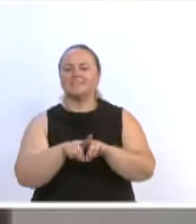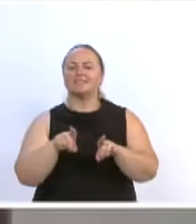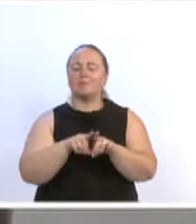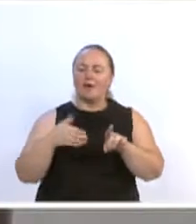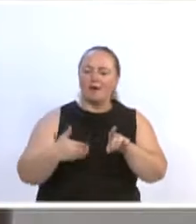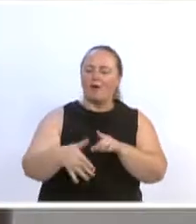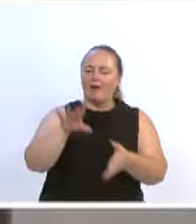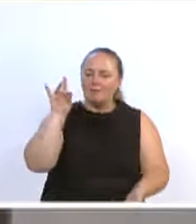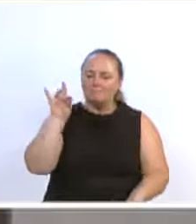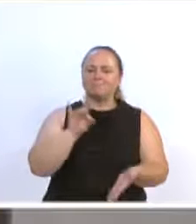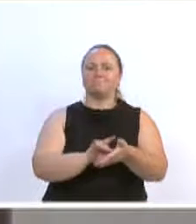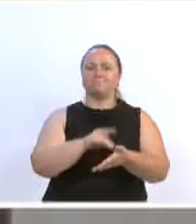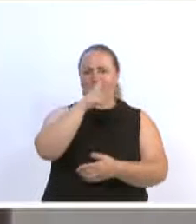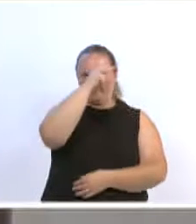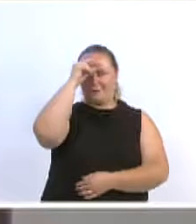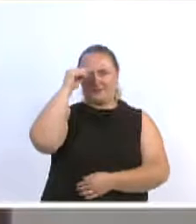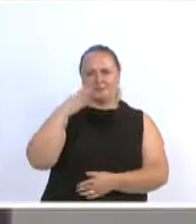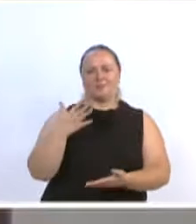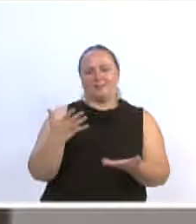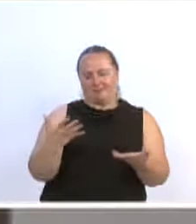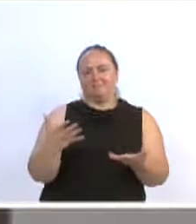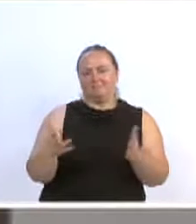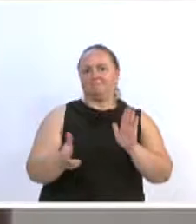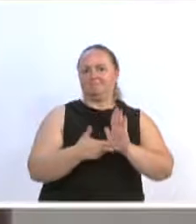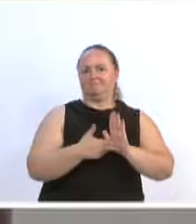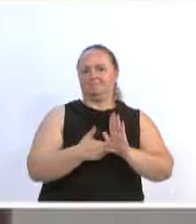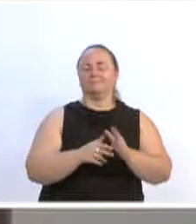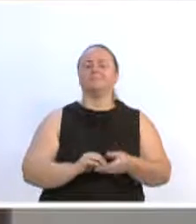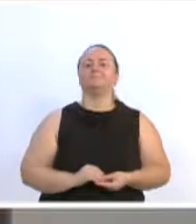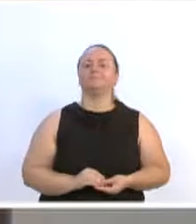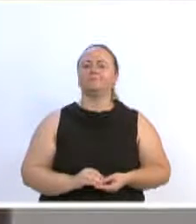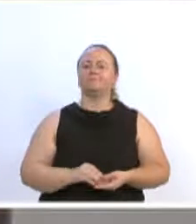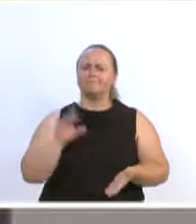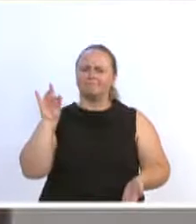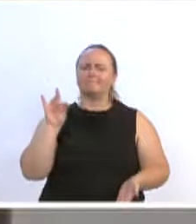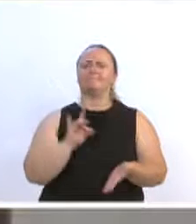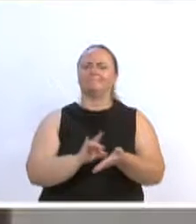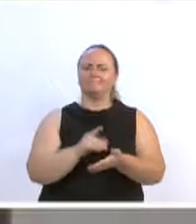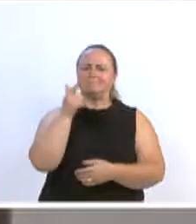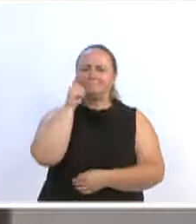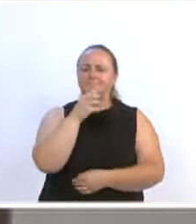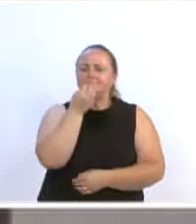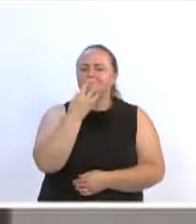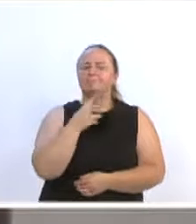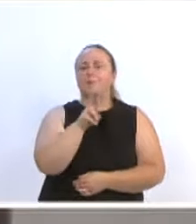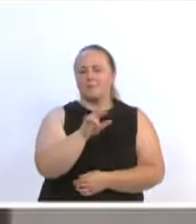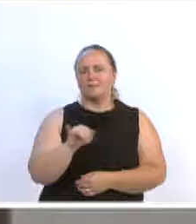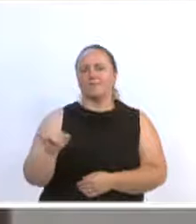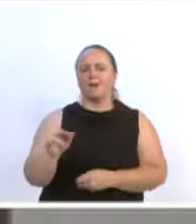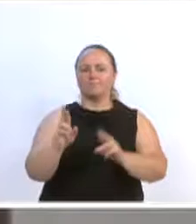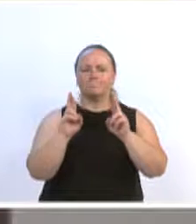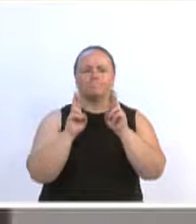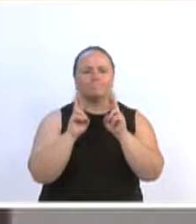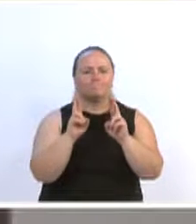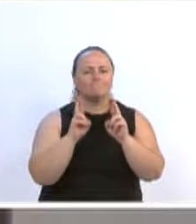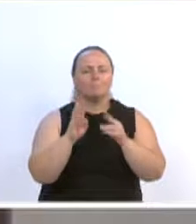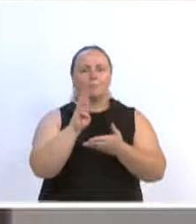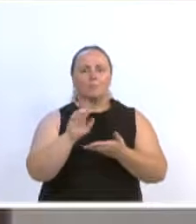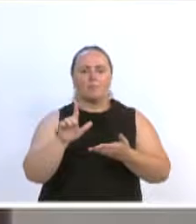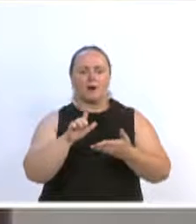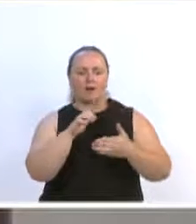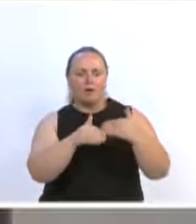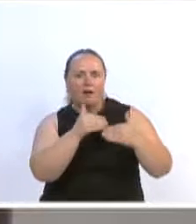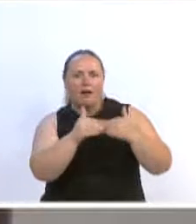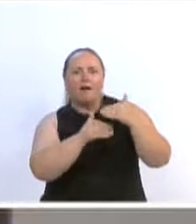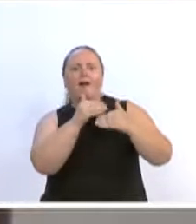do município de blumenau com certeza o lateral tem muito a ganhar até porque esperamos como eu possa crescer com essa